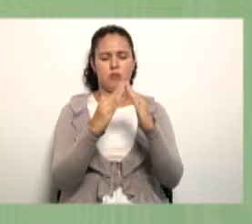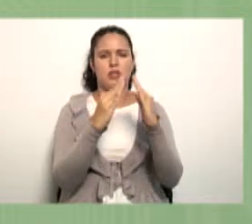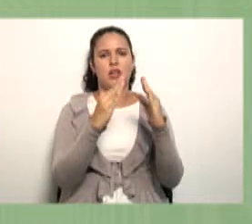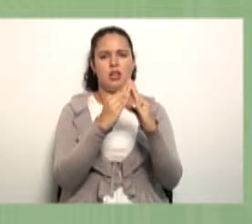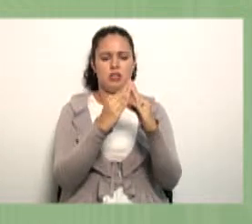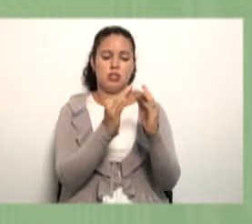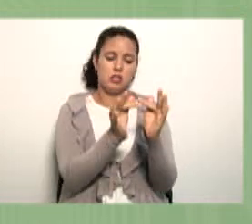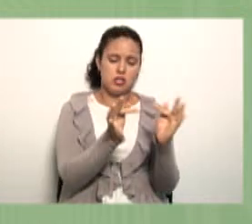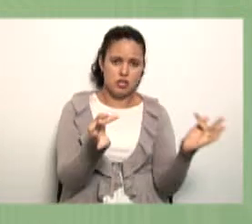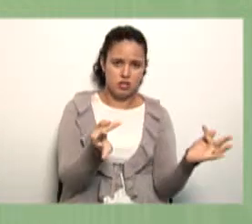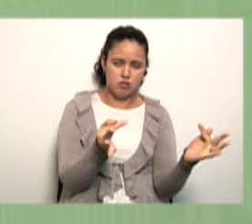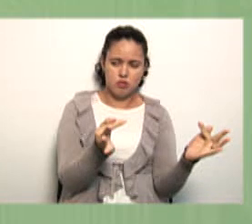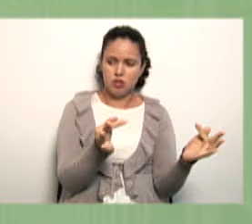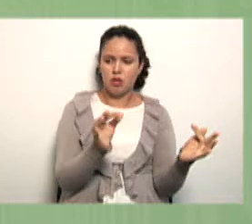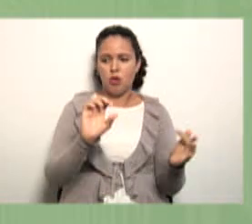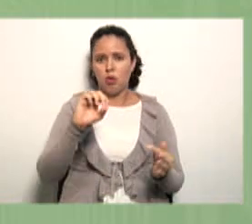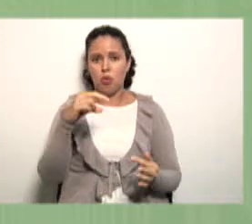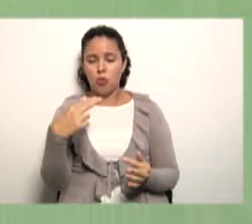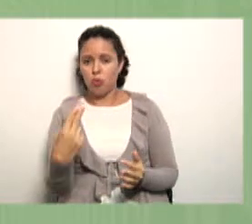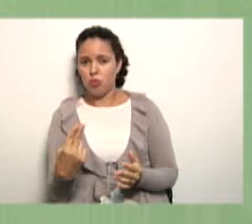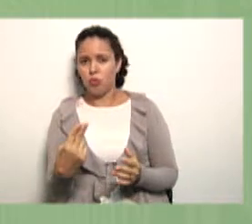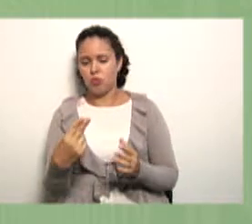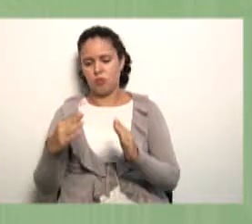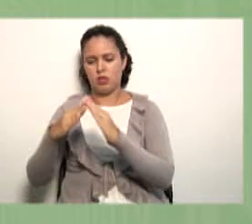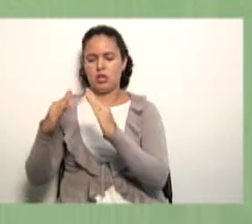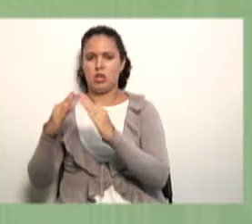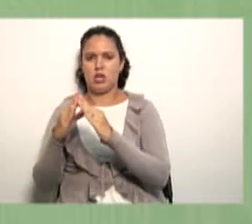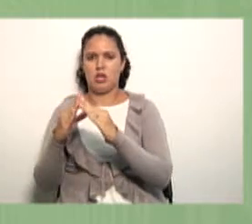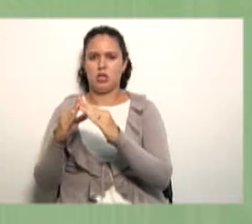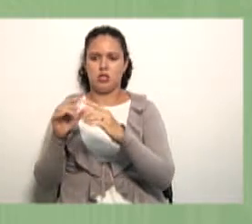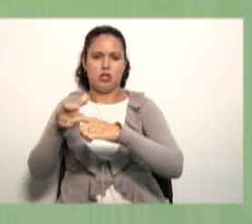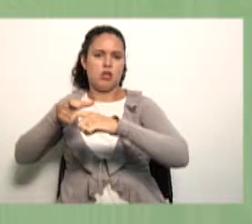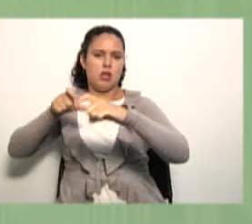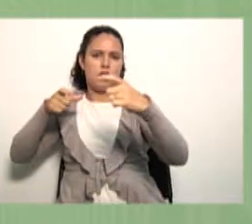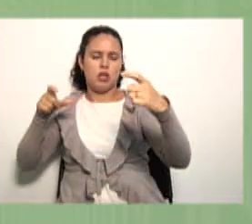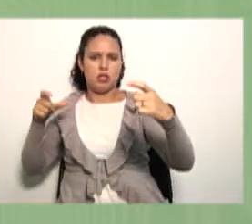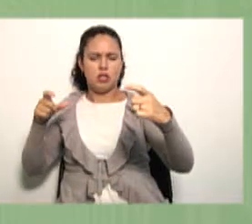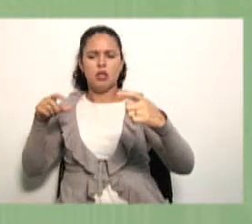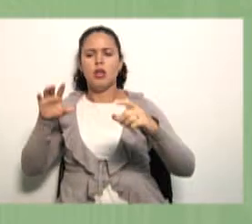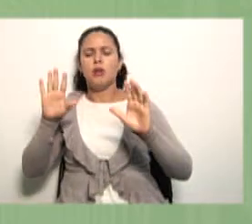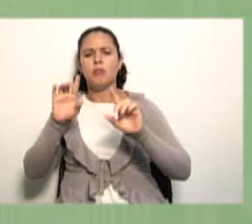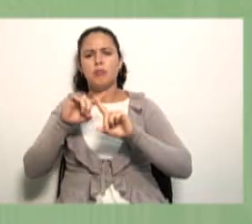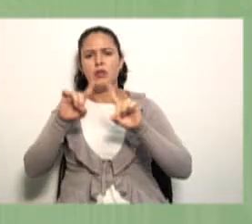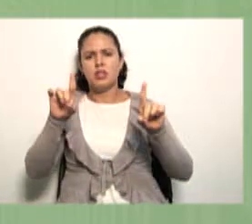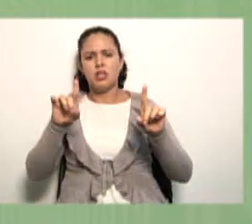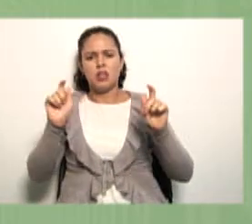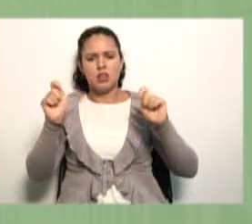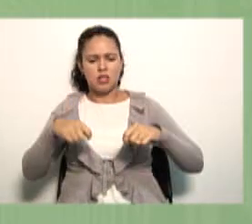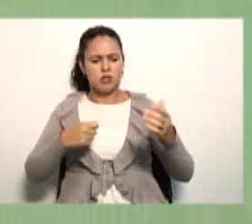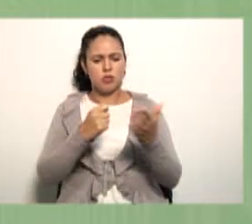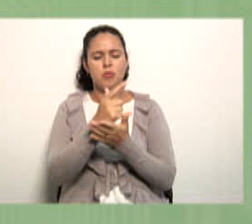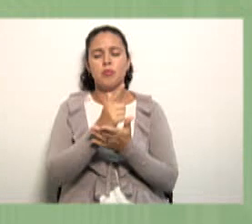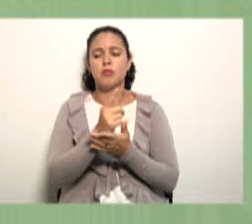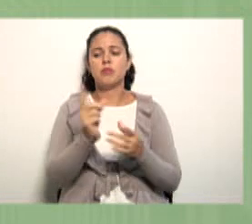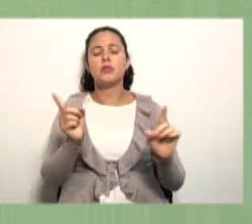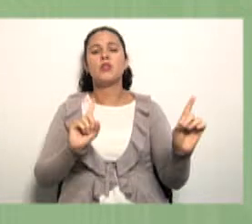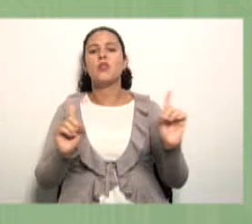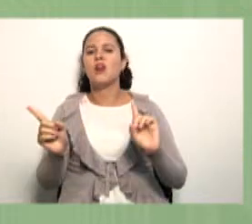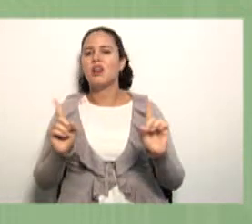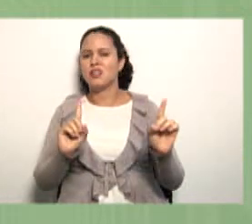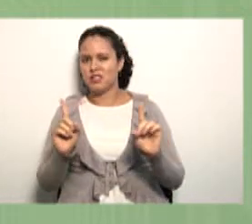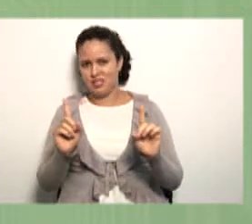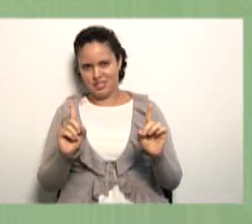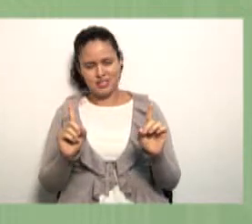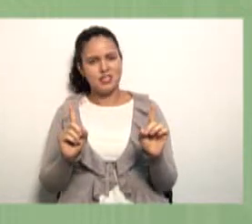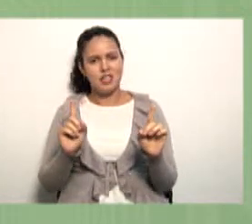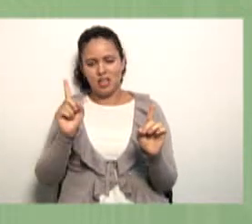Às vezes eu sou capaz de obter somente uma casinha muito simples, muito pequenininha. E essa diferença entre o que eu quero e eu sou capaz de obter é um